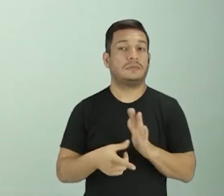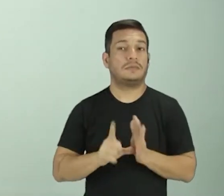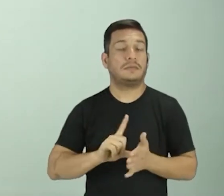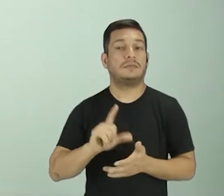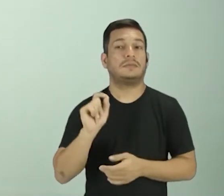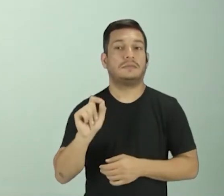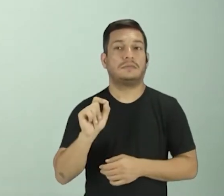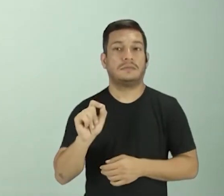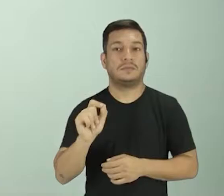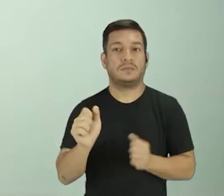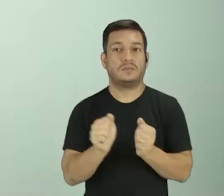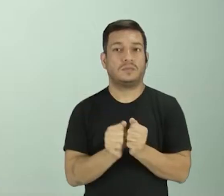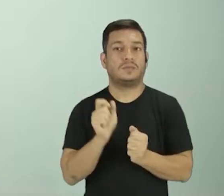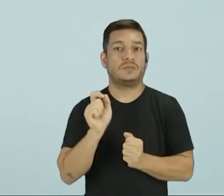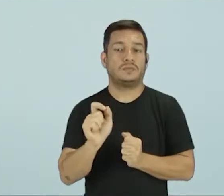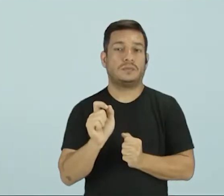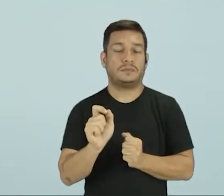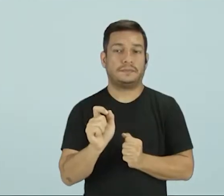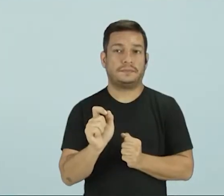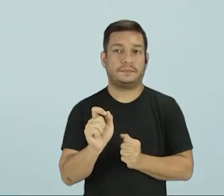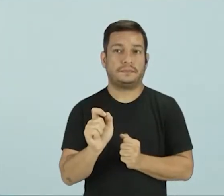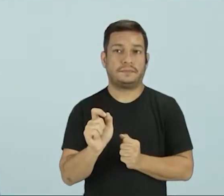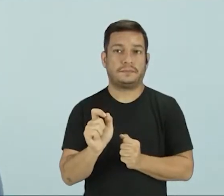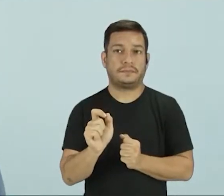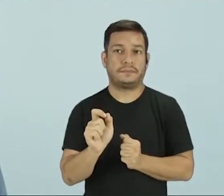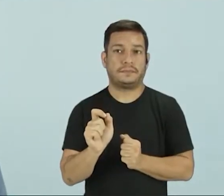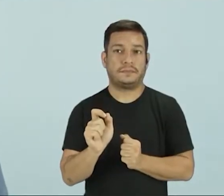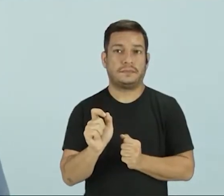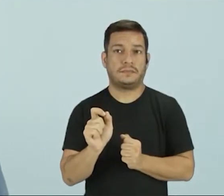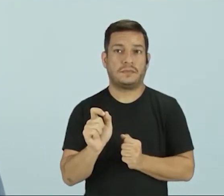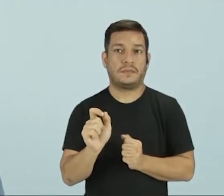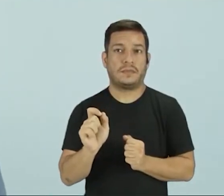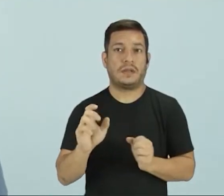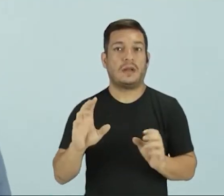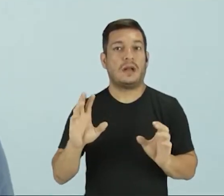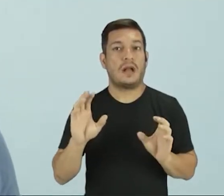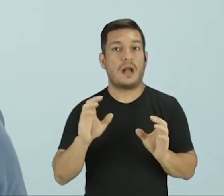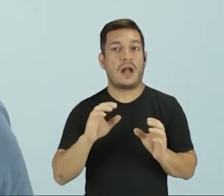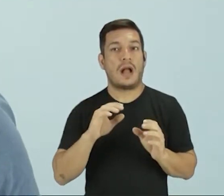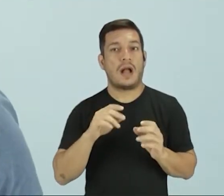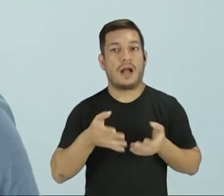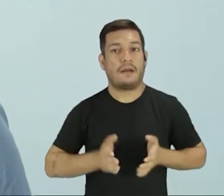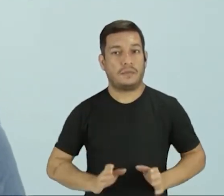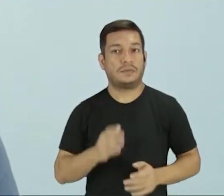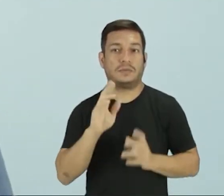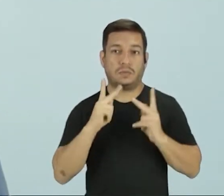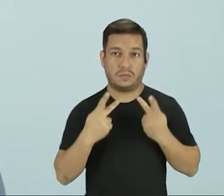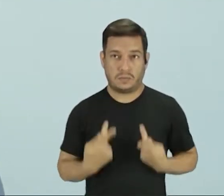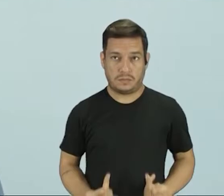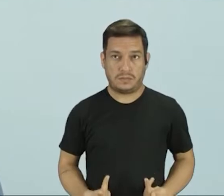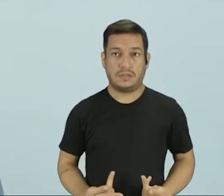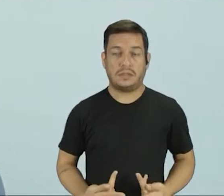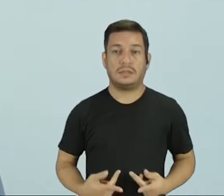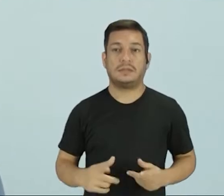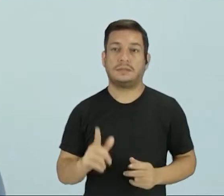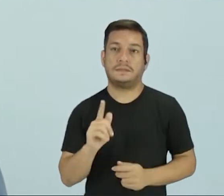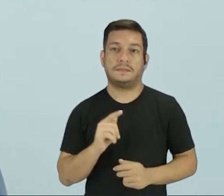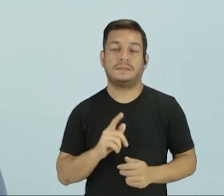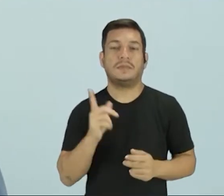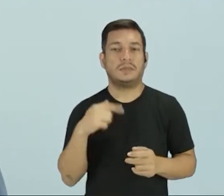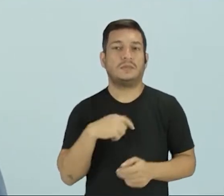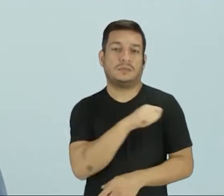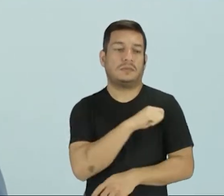estudada junto, com os órgãos reprodutivos e a reprodução humana. E geralmente os alunos tinham